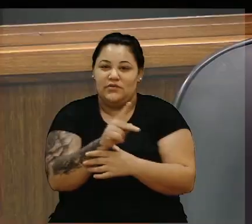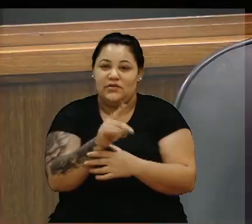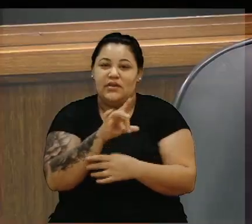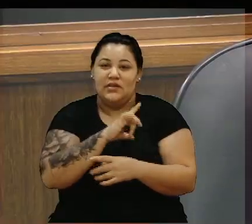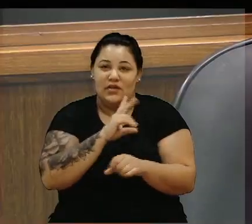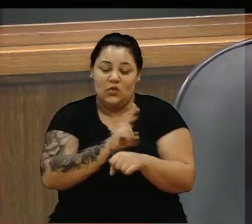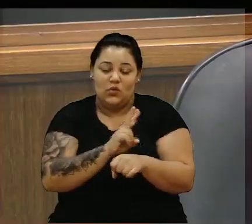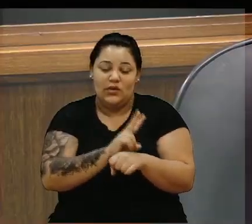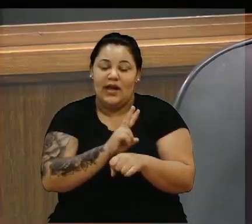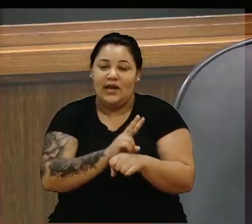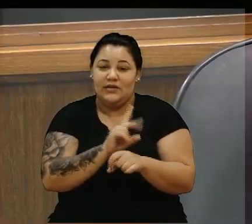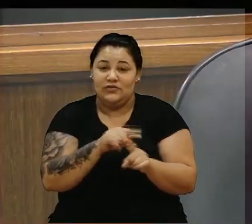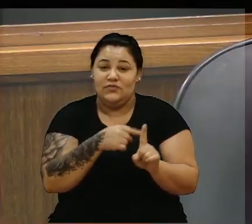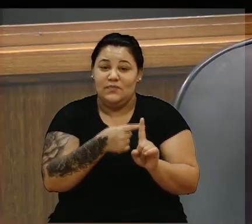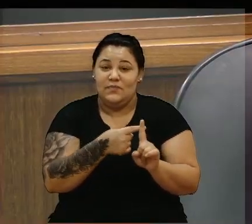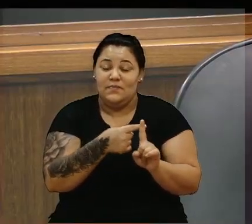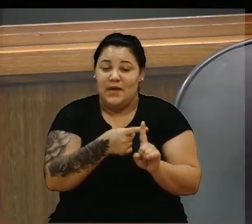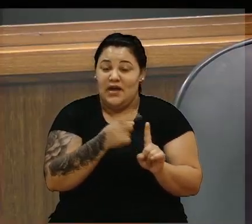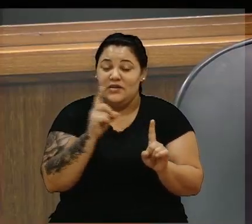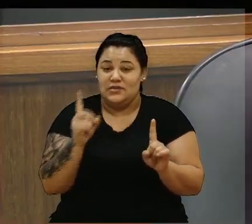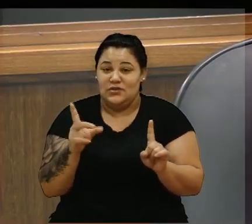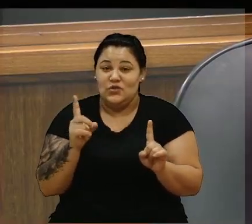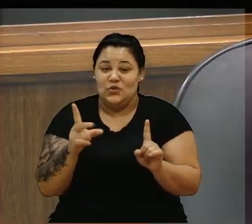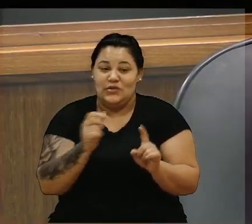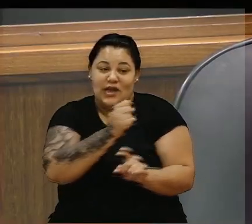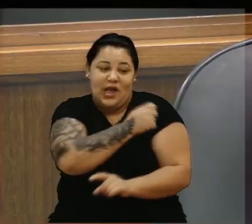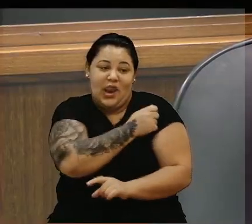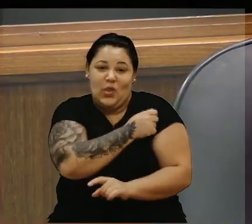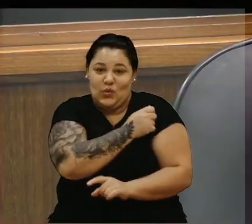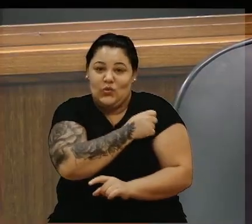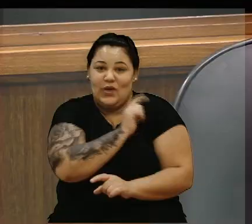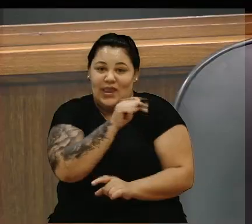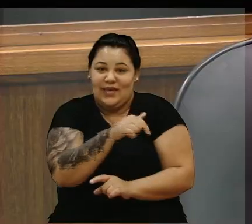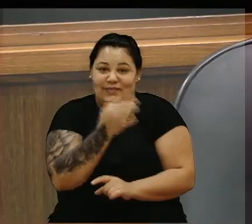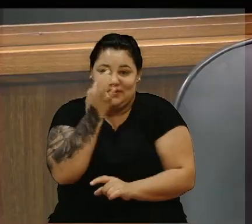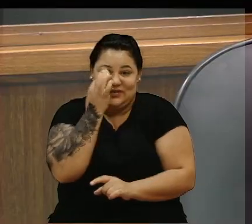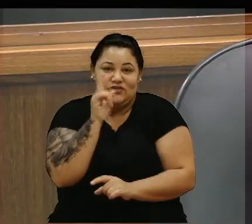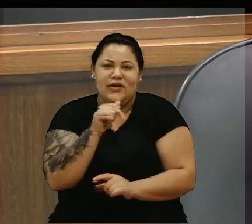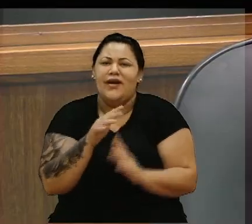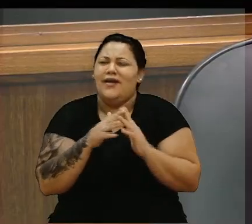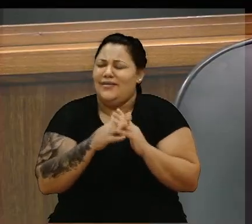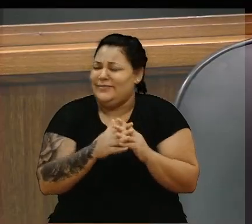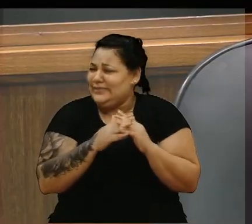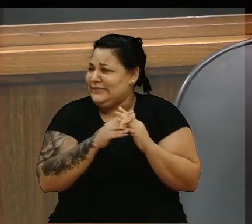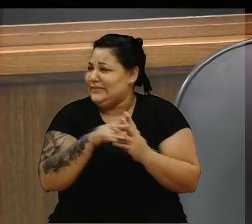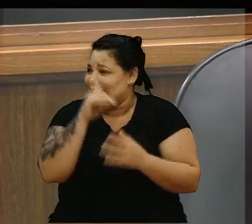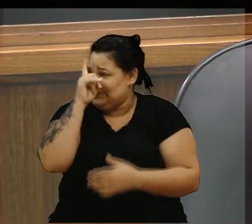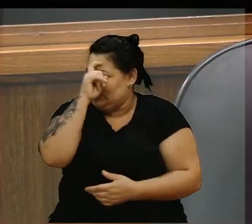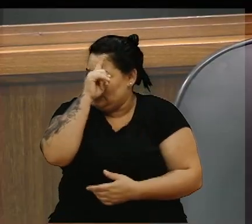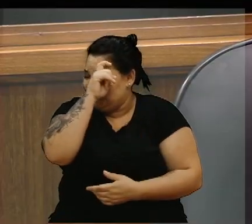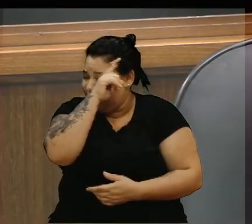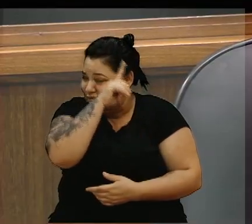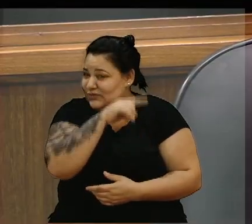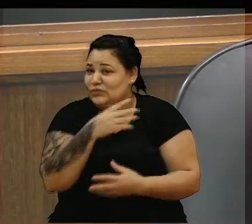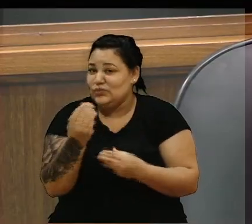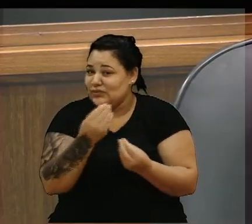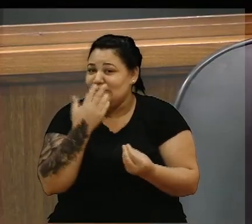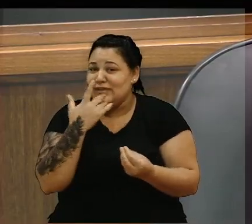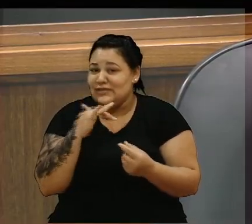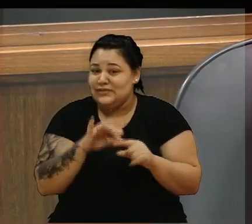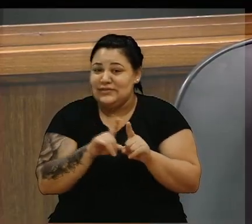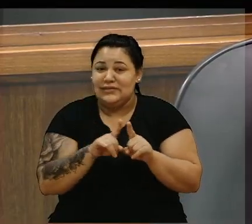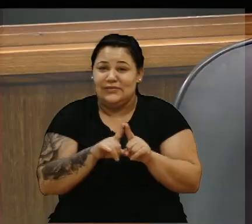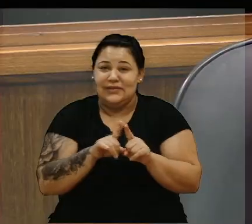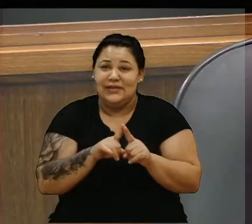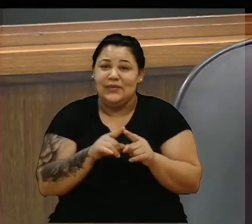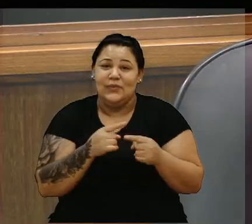cuidar de mais de 12 alunos ali. E isso é muito complicado, porque a gente sabe que, infelizmente,